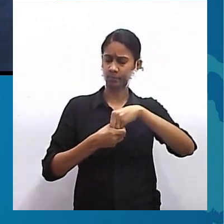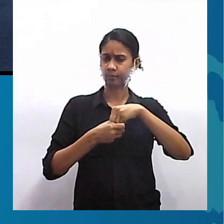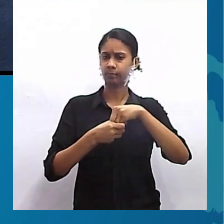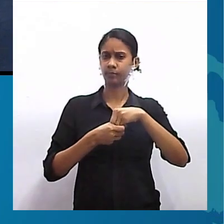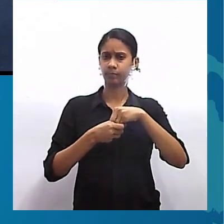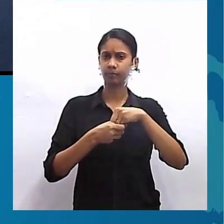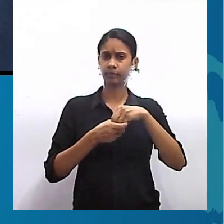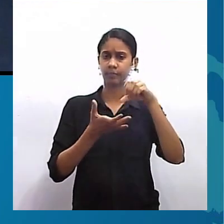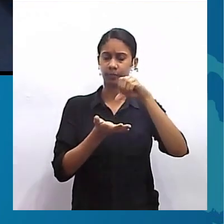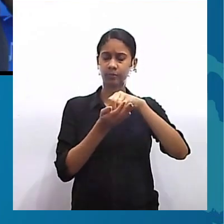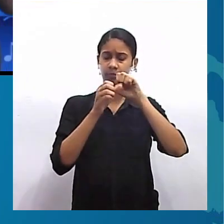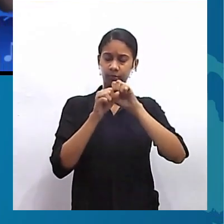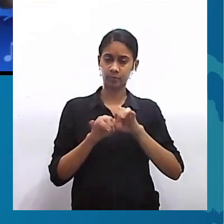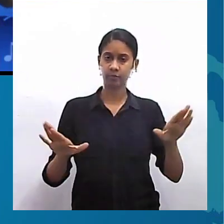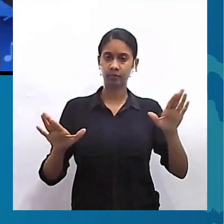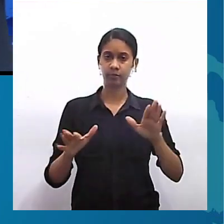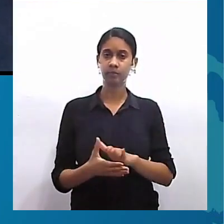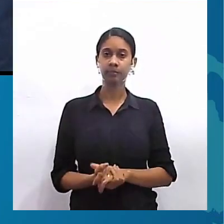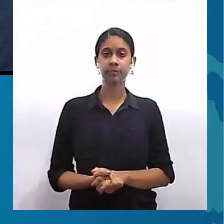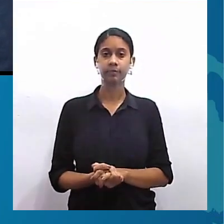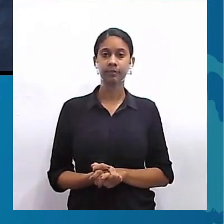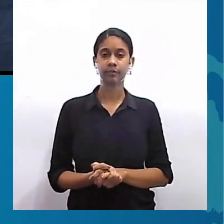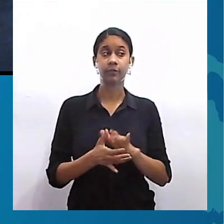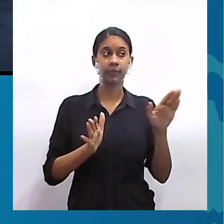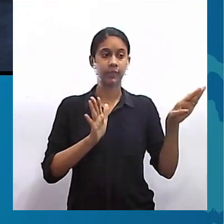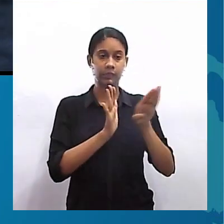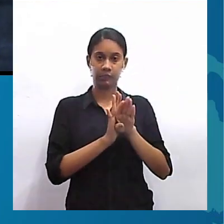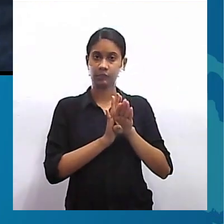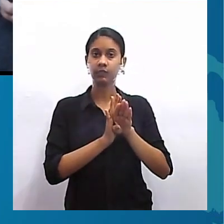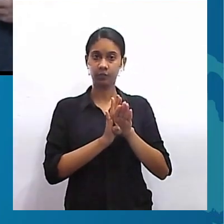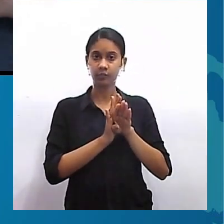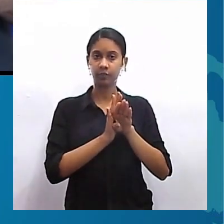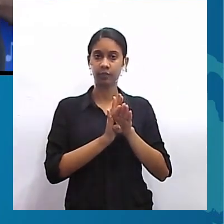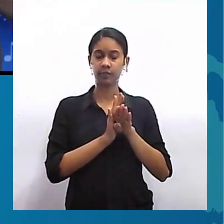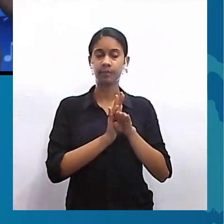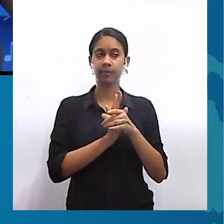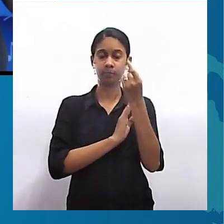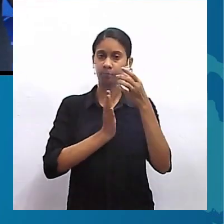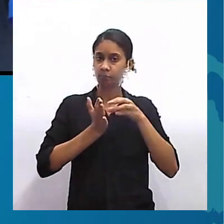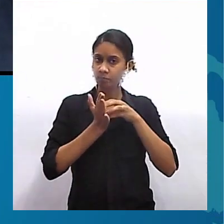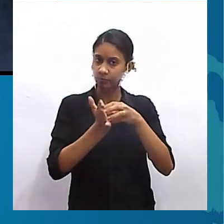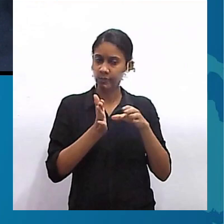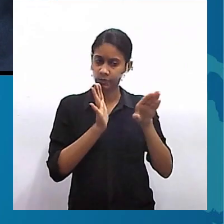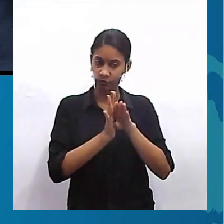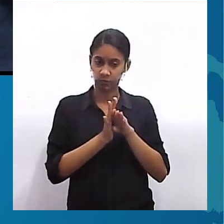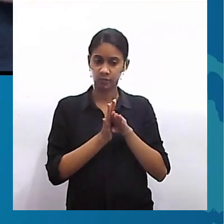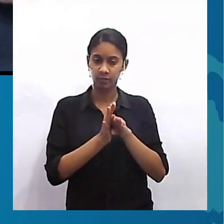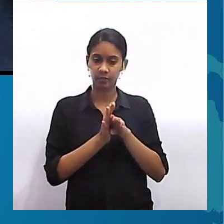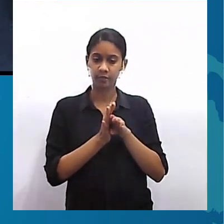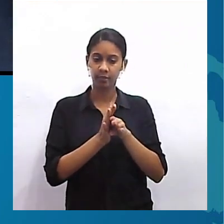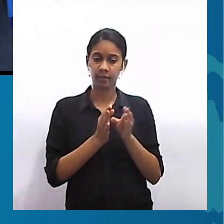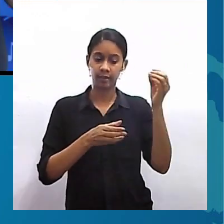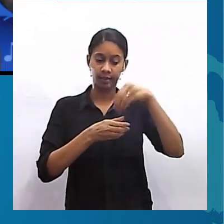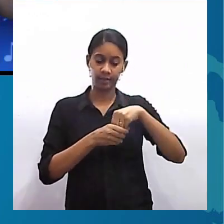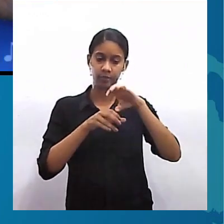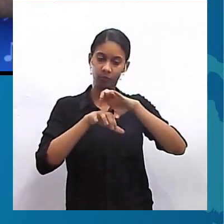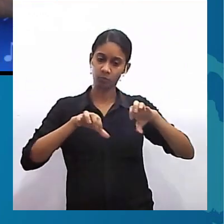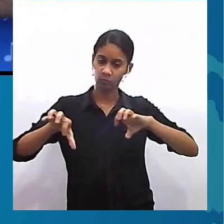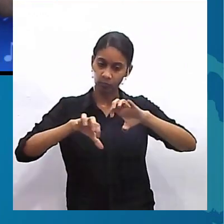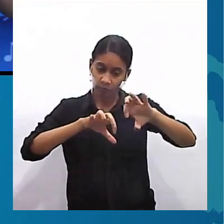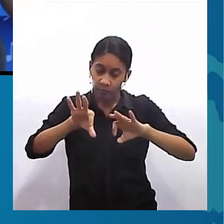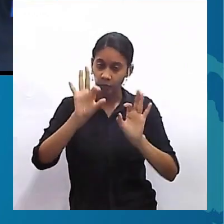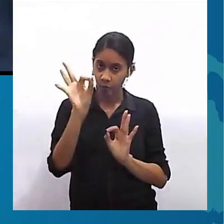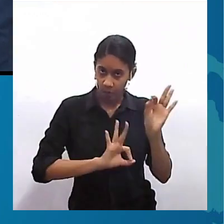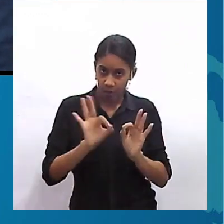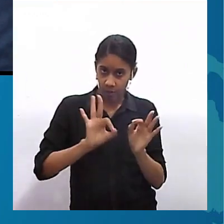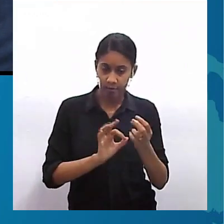recebo de uma carreta de um fornecedor e divido essa carreta, tá, dentro do meu CD em